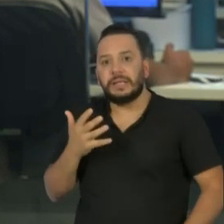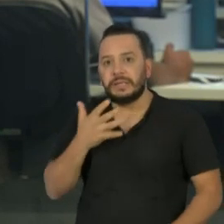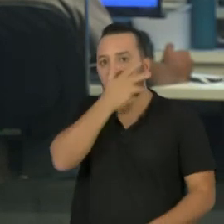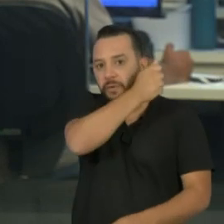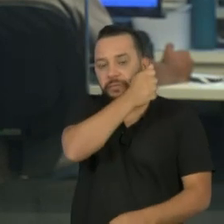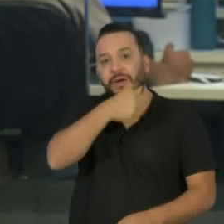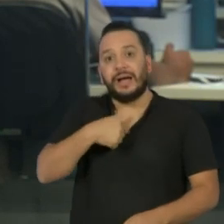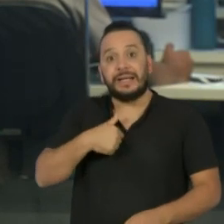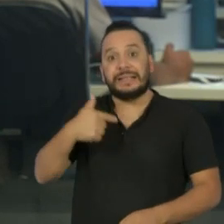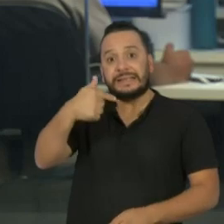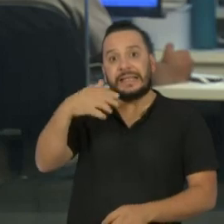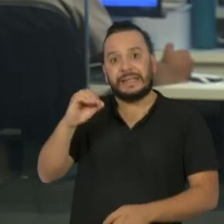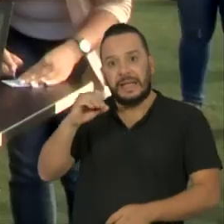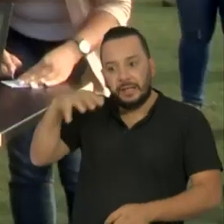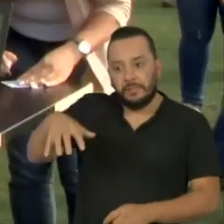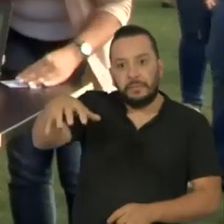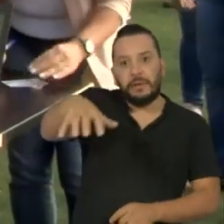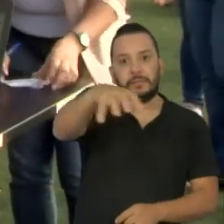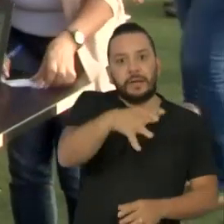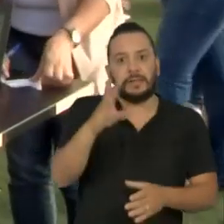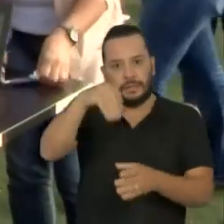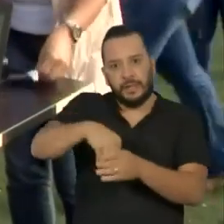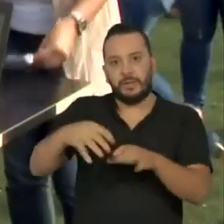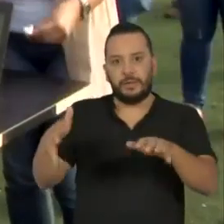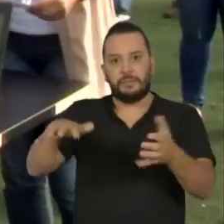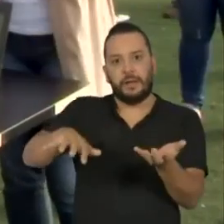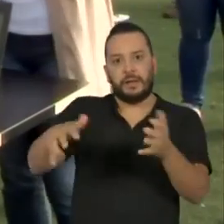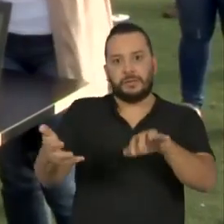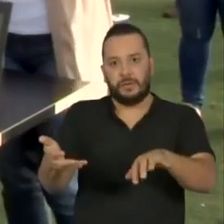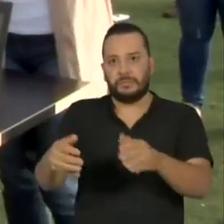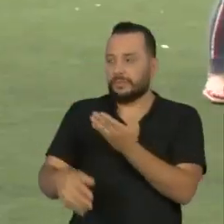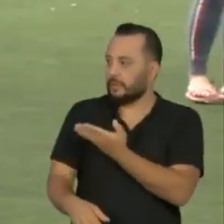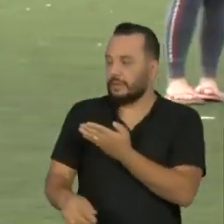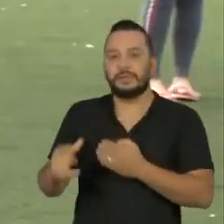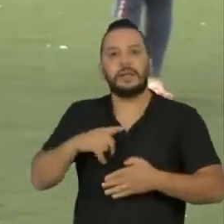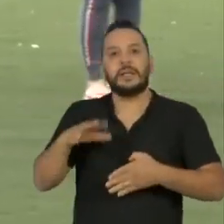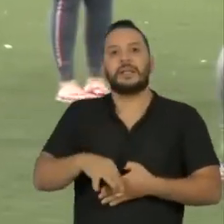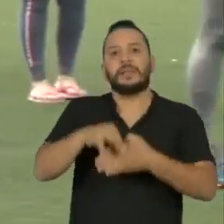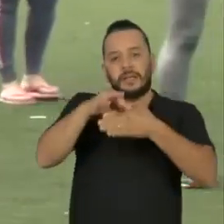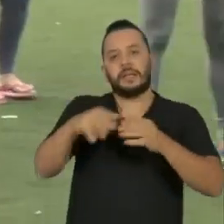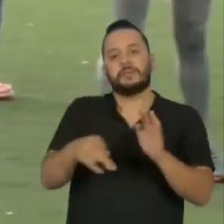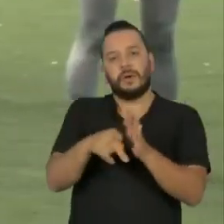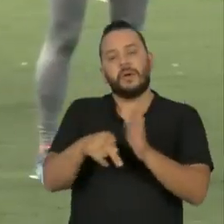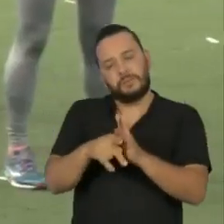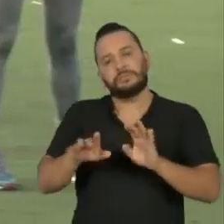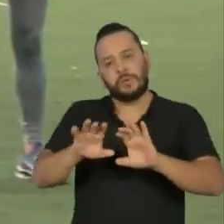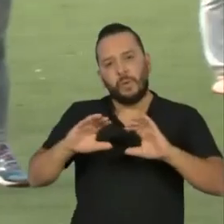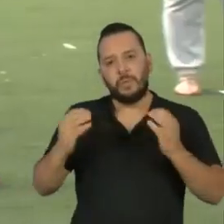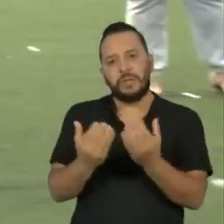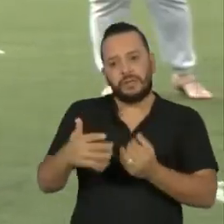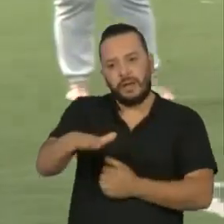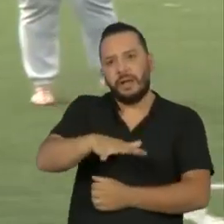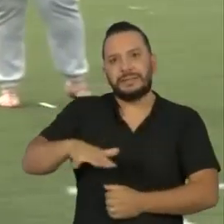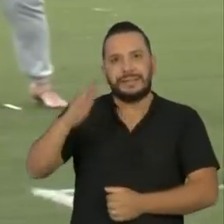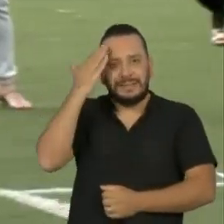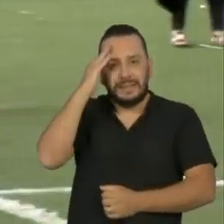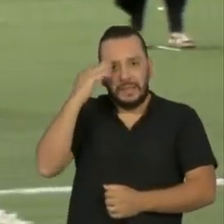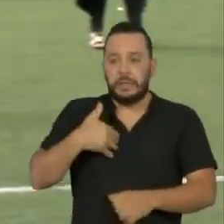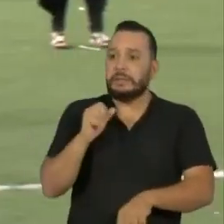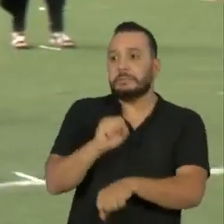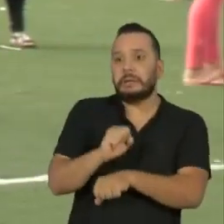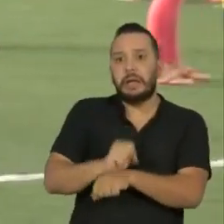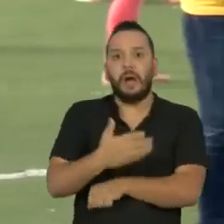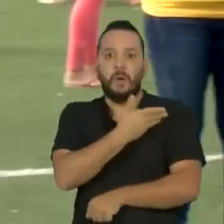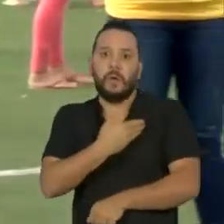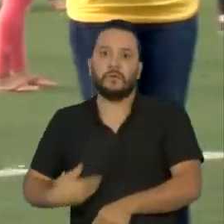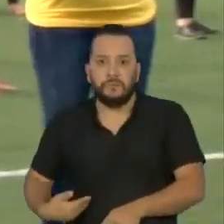bases comunitárias da favela. A formação é uma iniciativa da liderança da comunidade que entendeu não ser possível esperar o poder